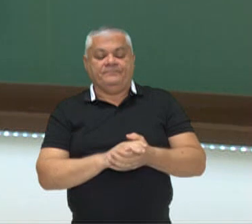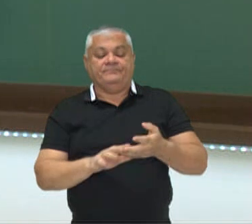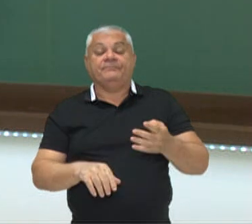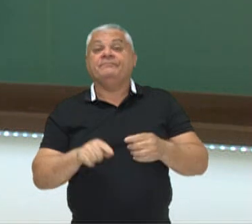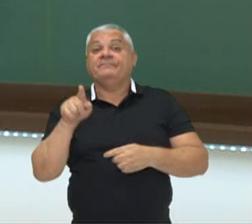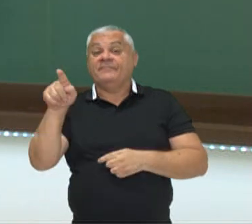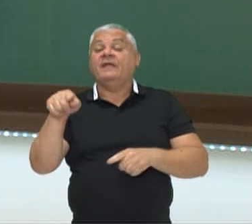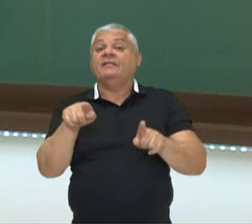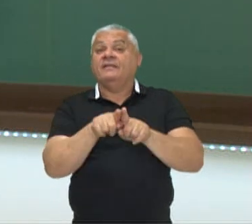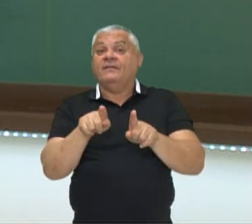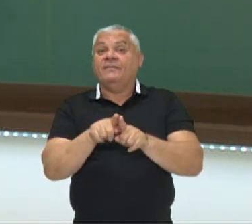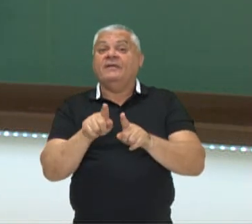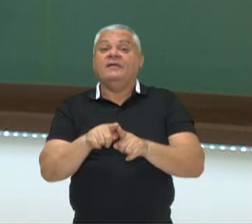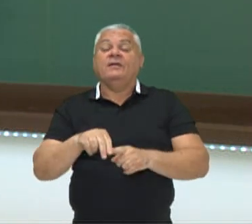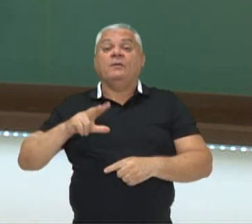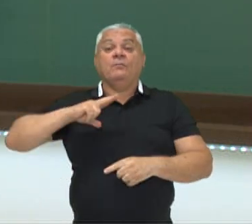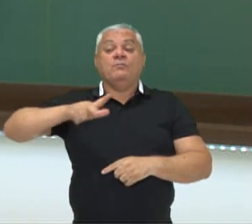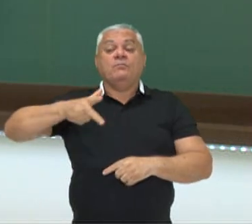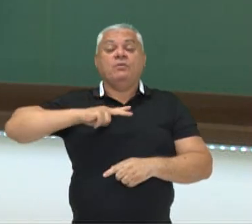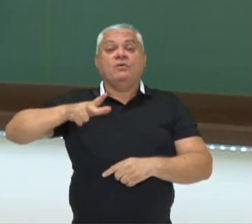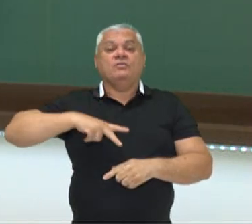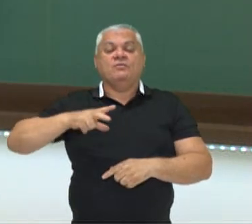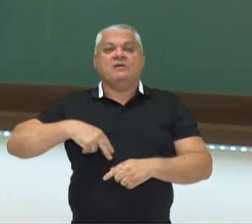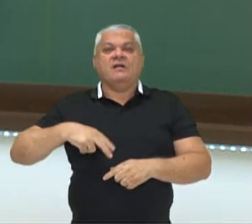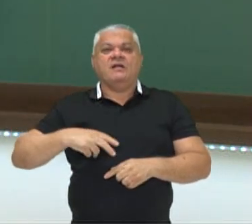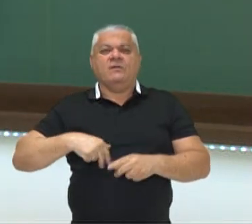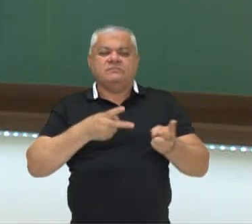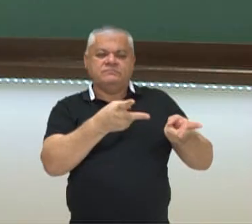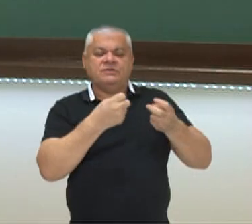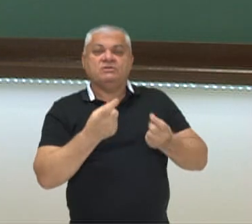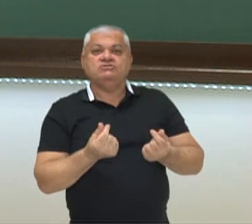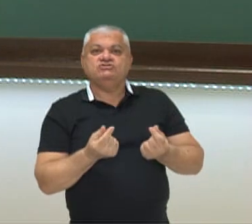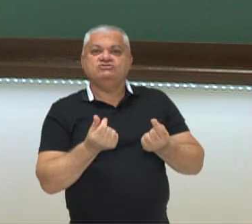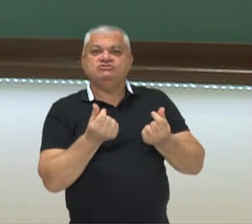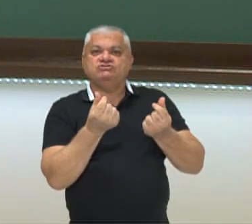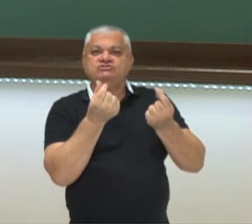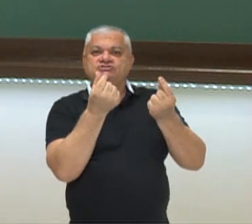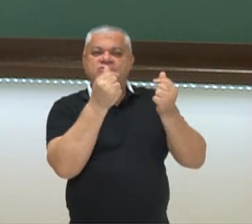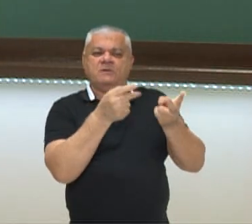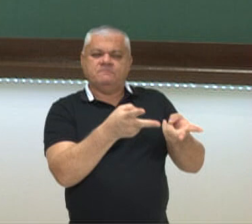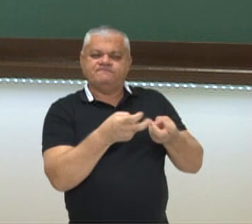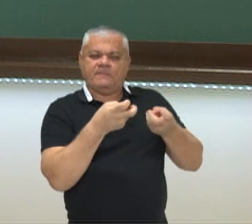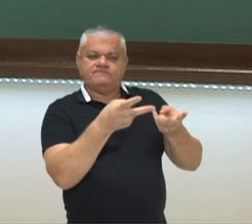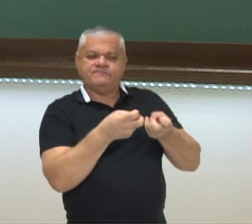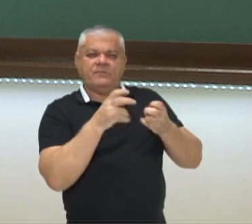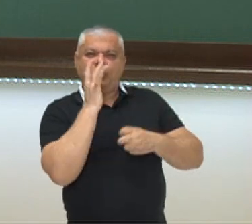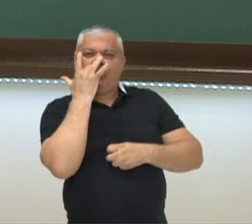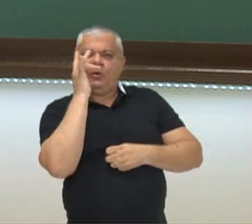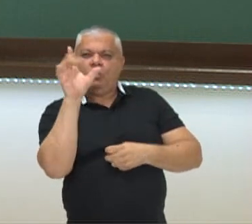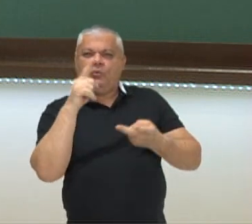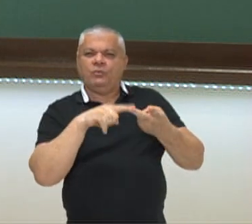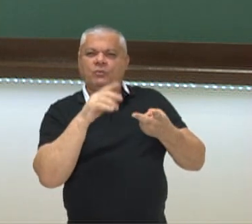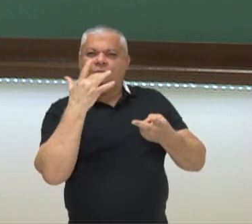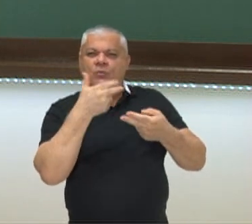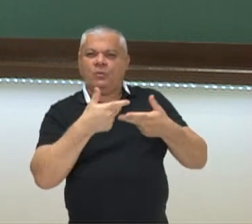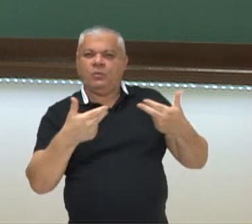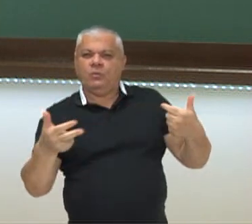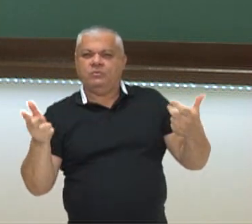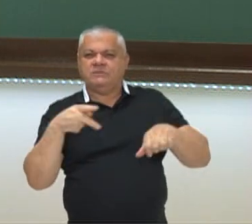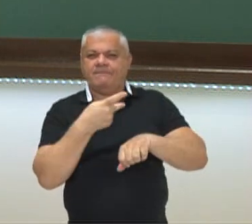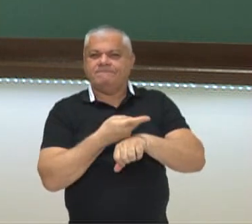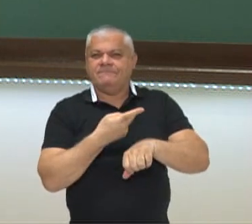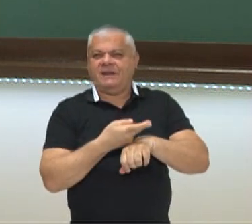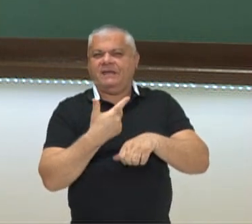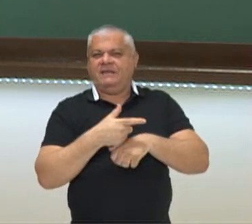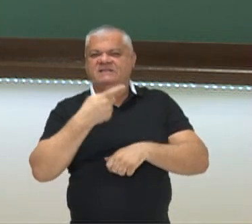Acumulação de riquezas, né? O Estado português era um Estado exploratório, né, que acumulava, né, os bens